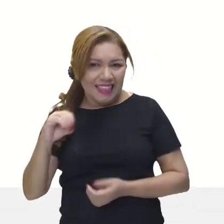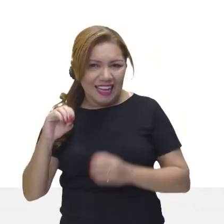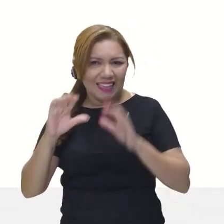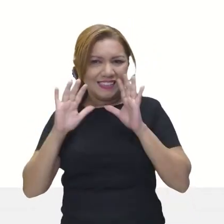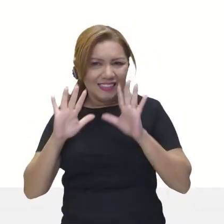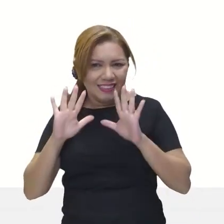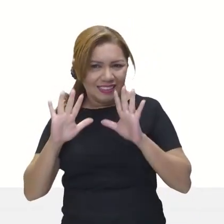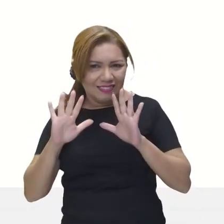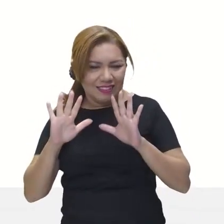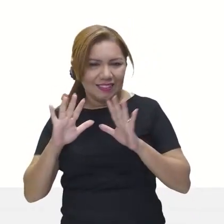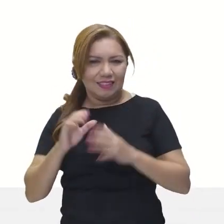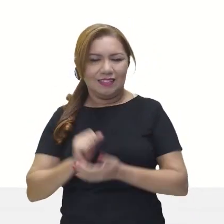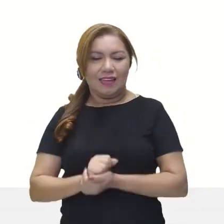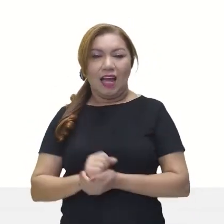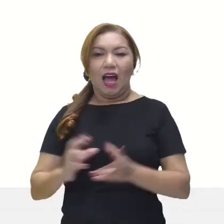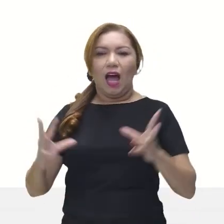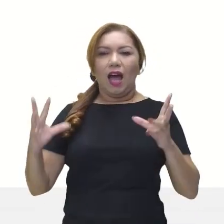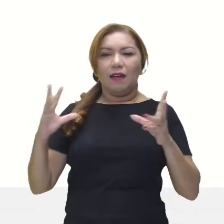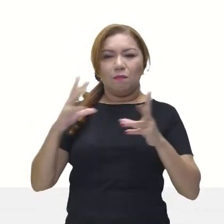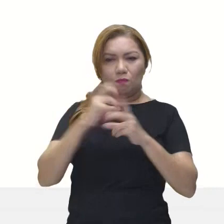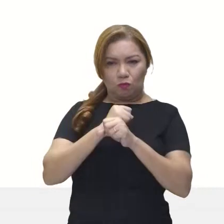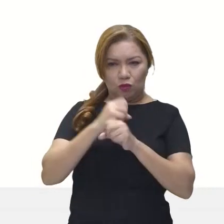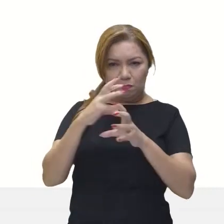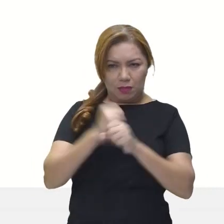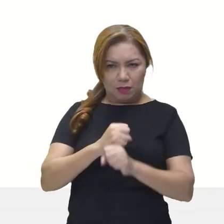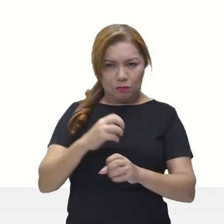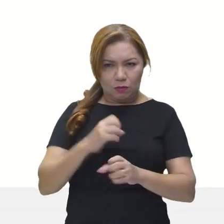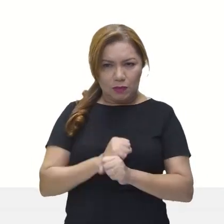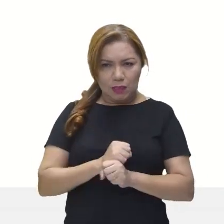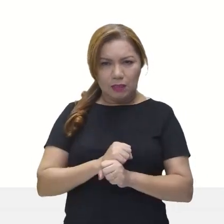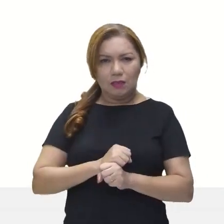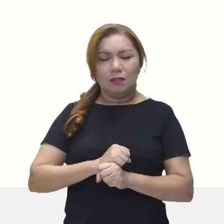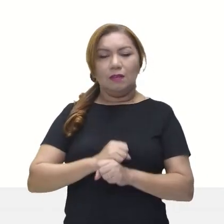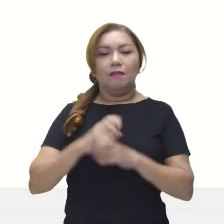metros, que é igual a